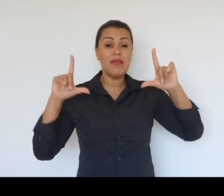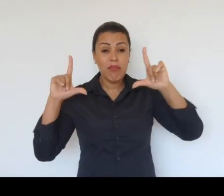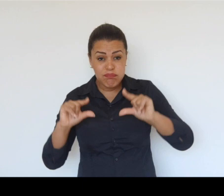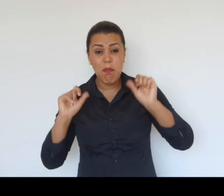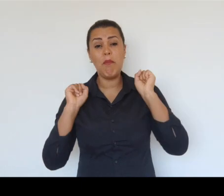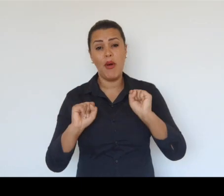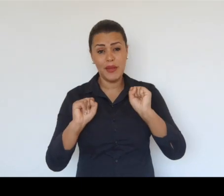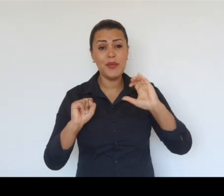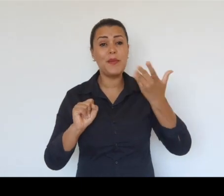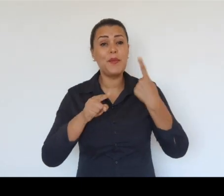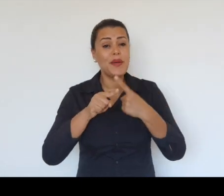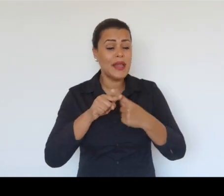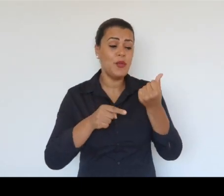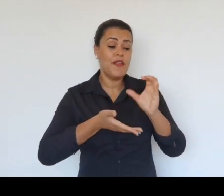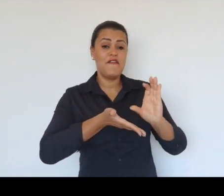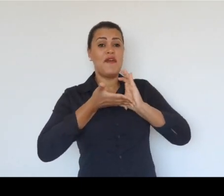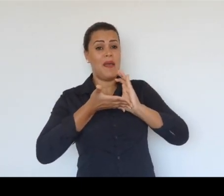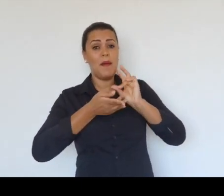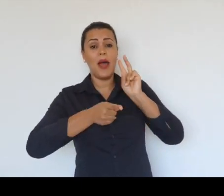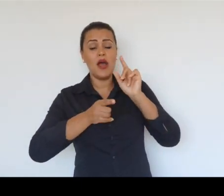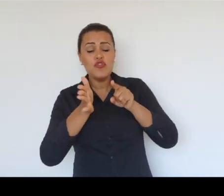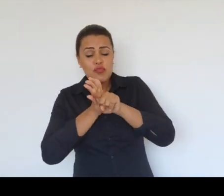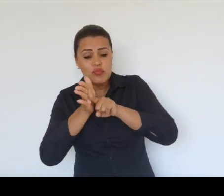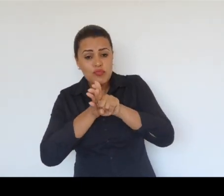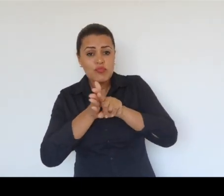financeiro necessário para estudo e preservação.